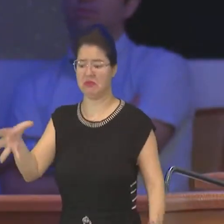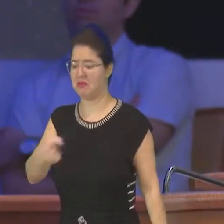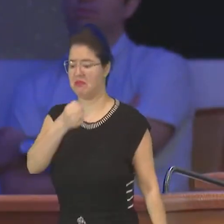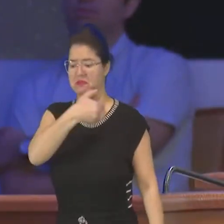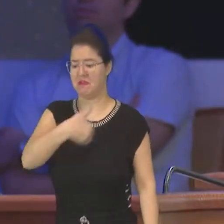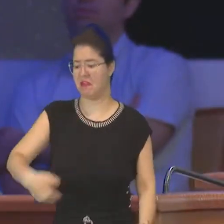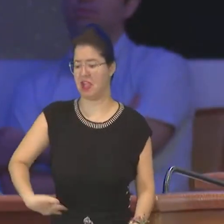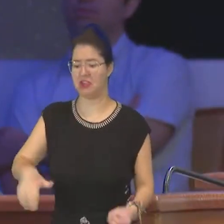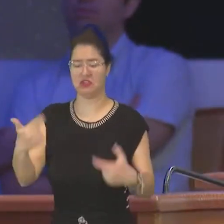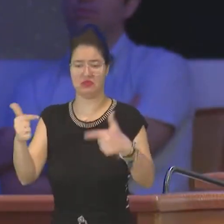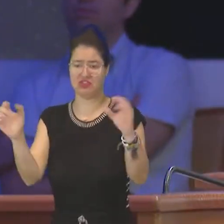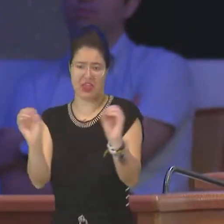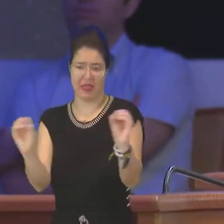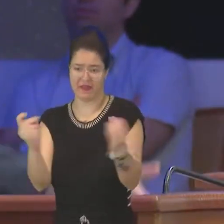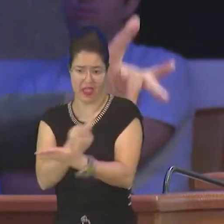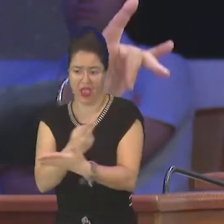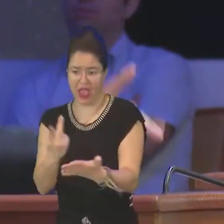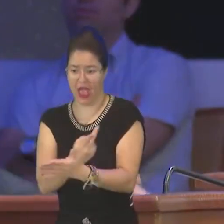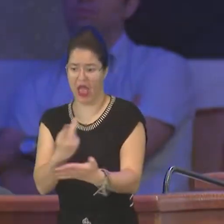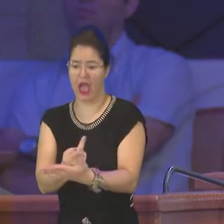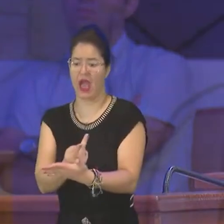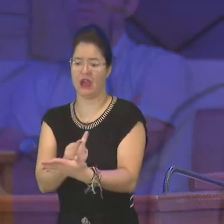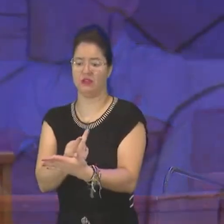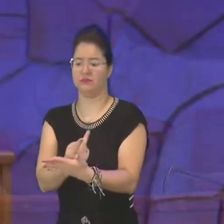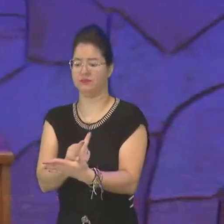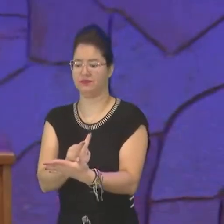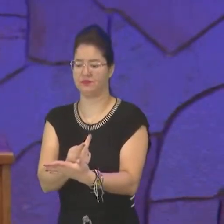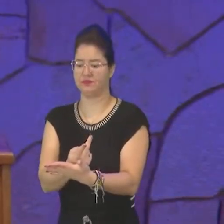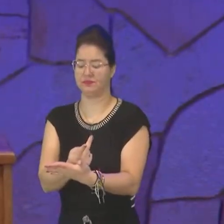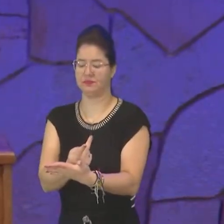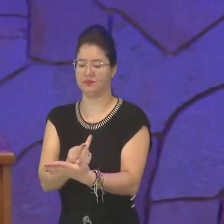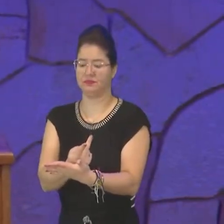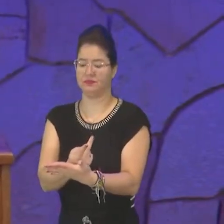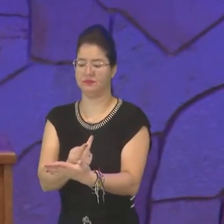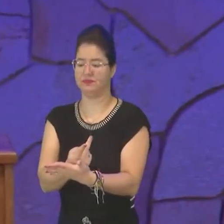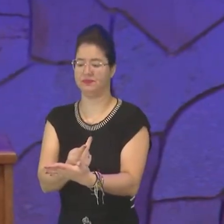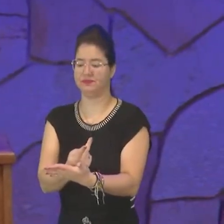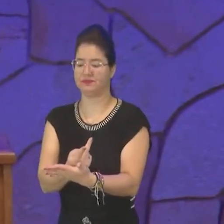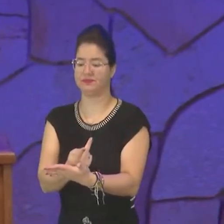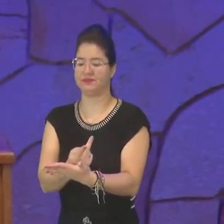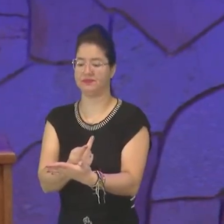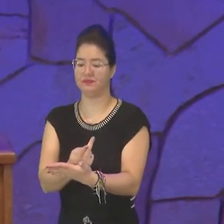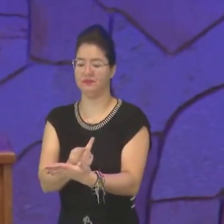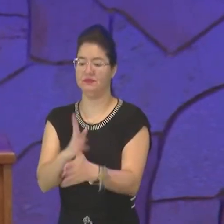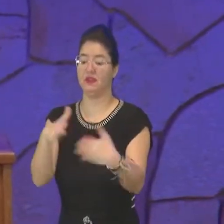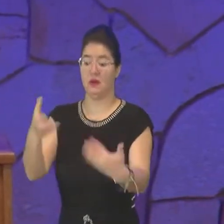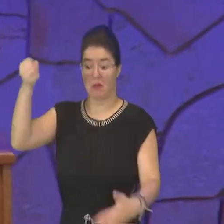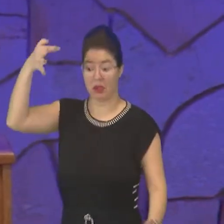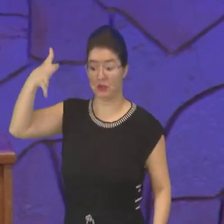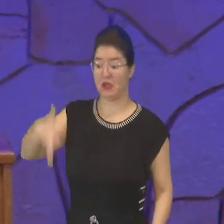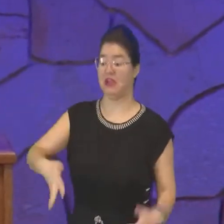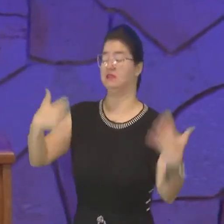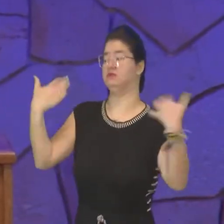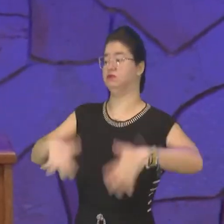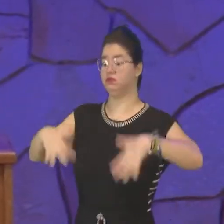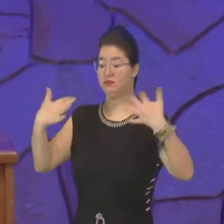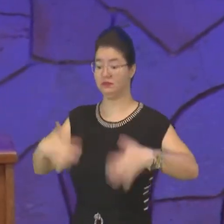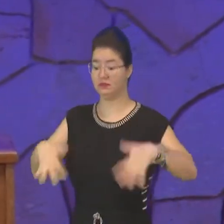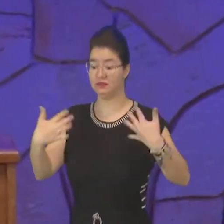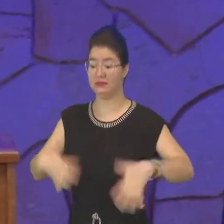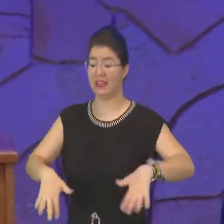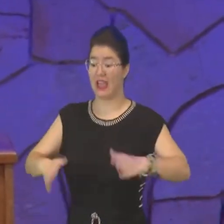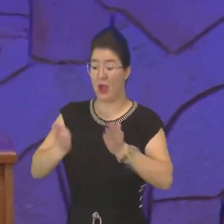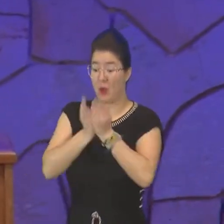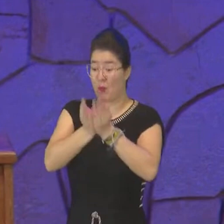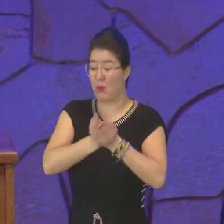ninguém estava transportando absolutamente nada, nenhum contrabando. E foi uma madrugada daquelas, no meio do rio,